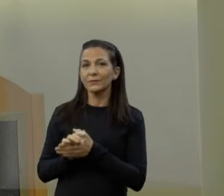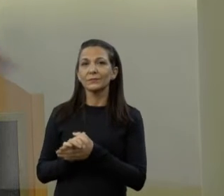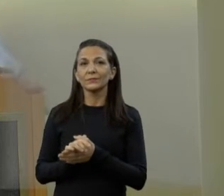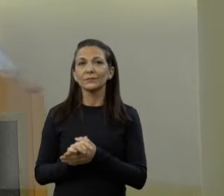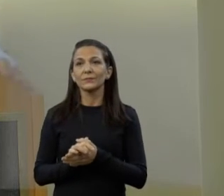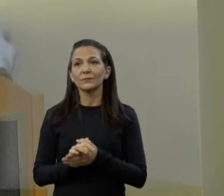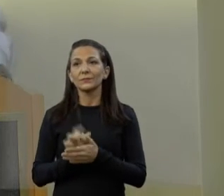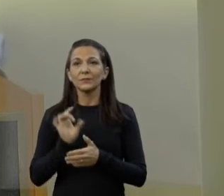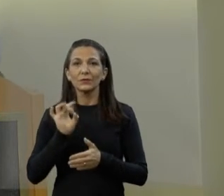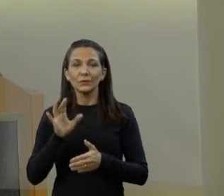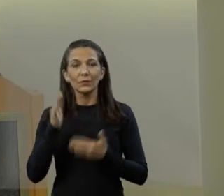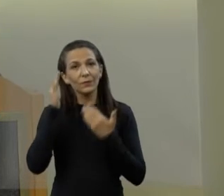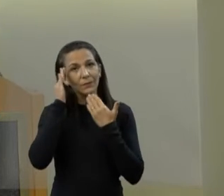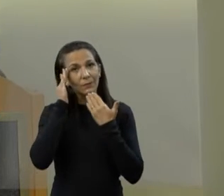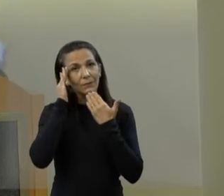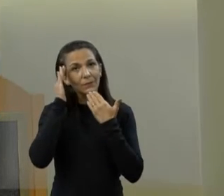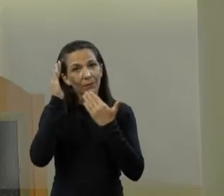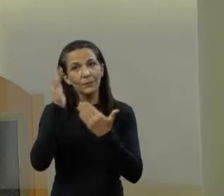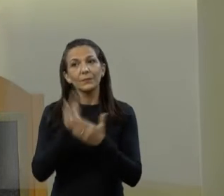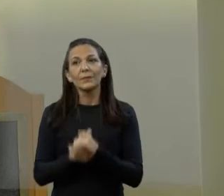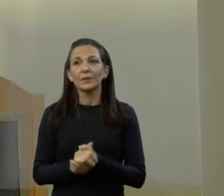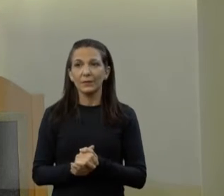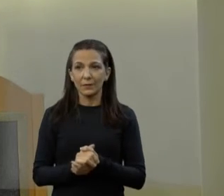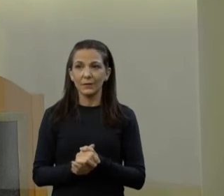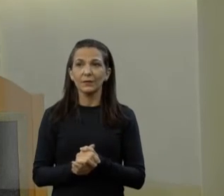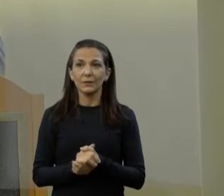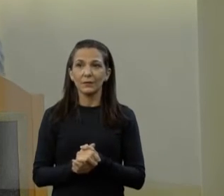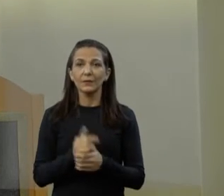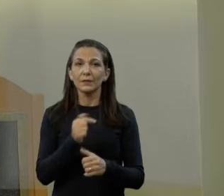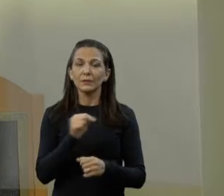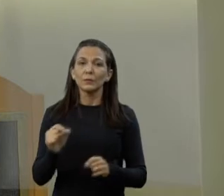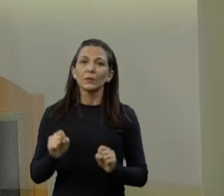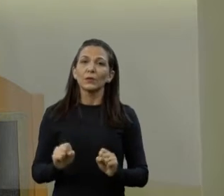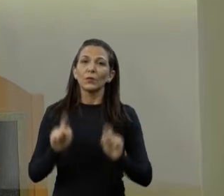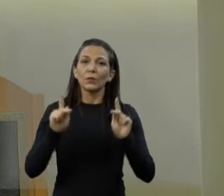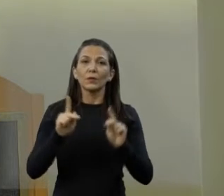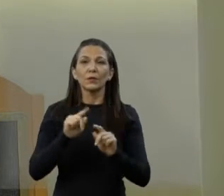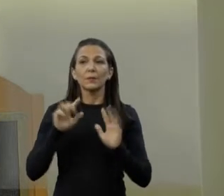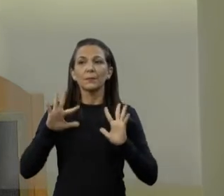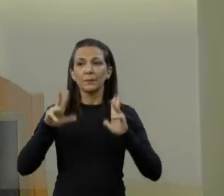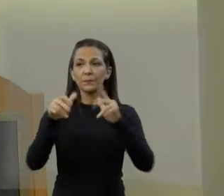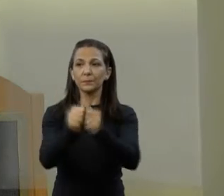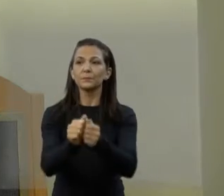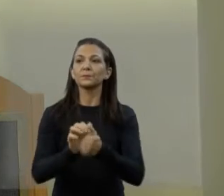hoje é só muito obrigado a todos que tenhamos um ótima semana